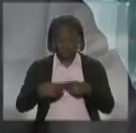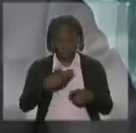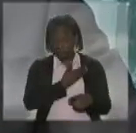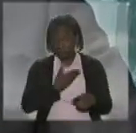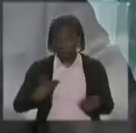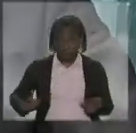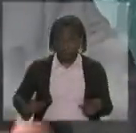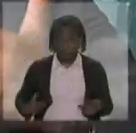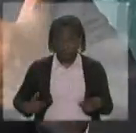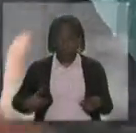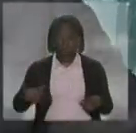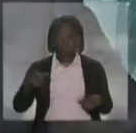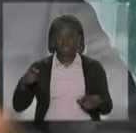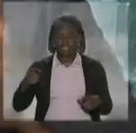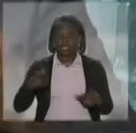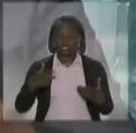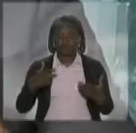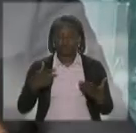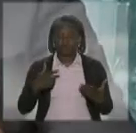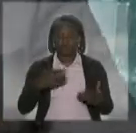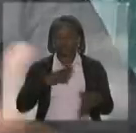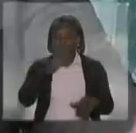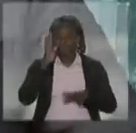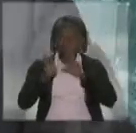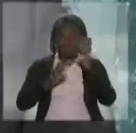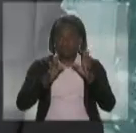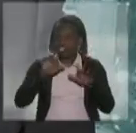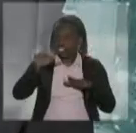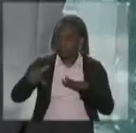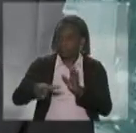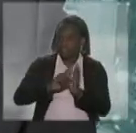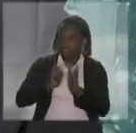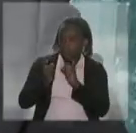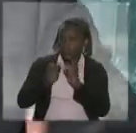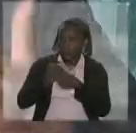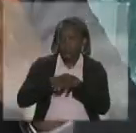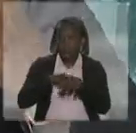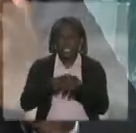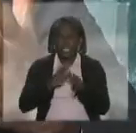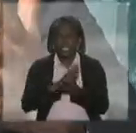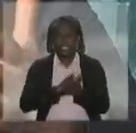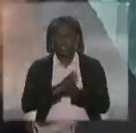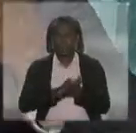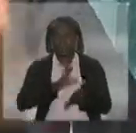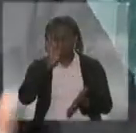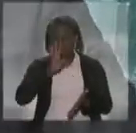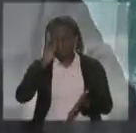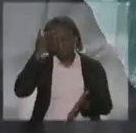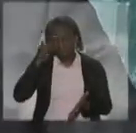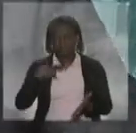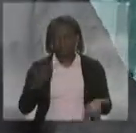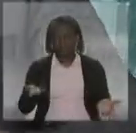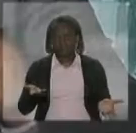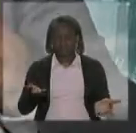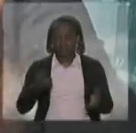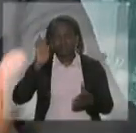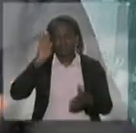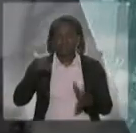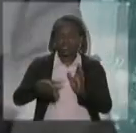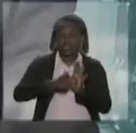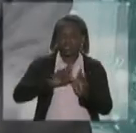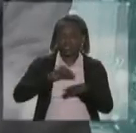estado sequer se dispôs a um debate prévio um debate prévio especialmente as